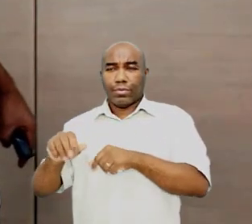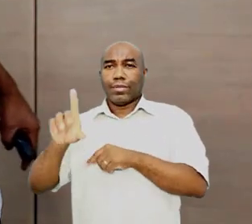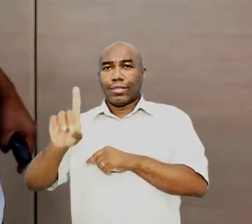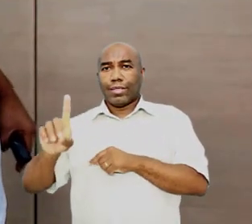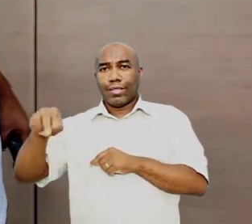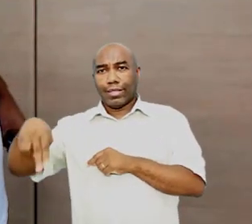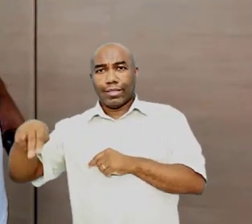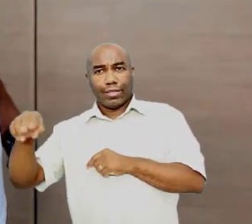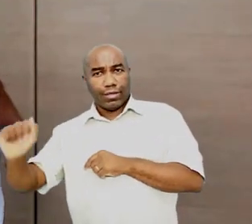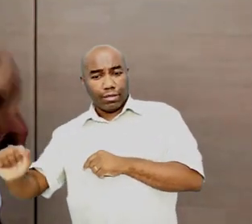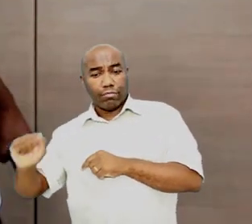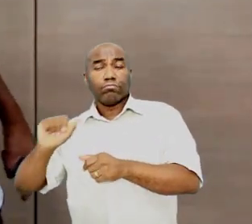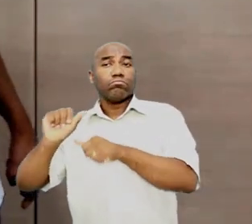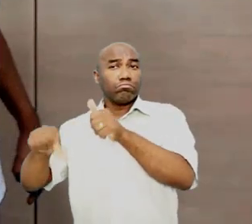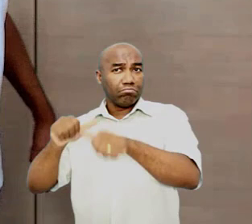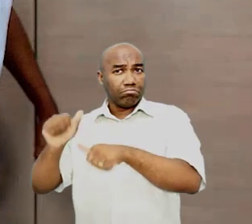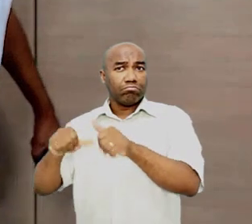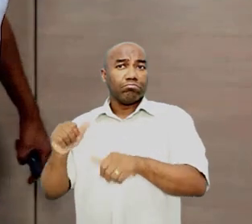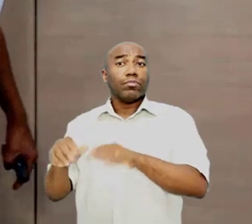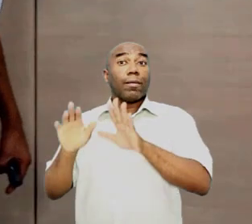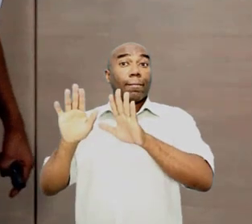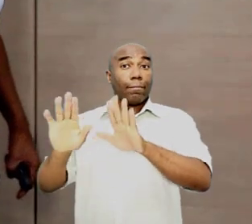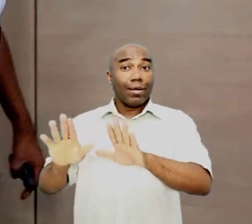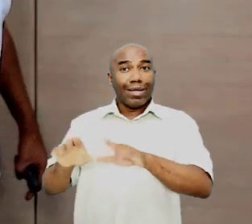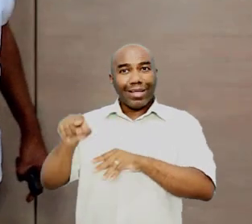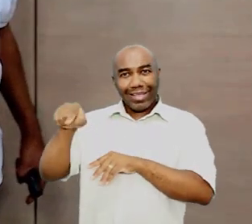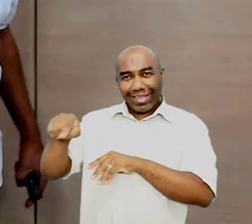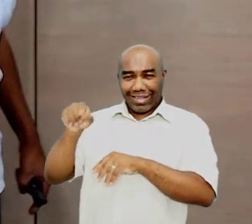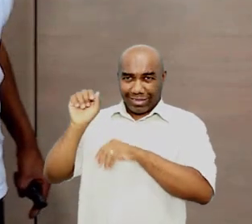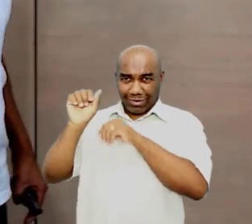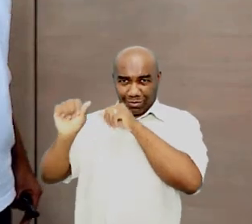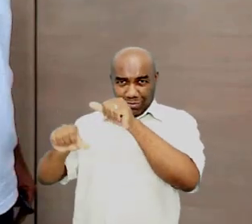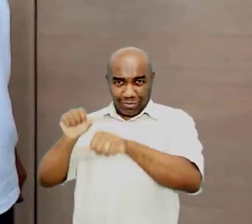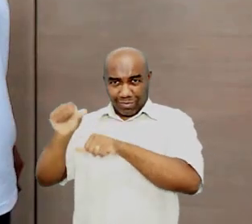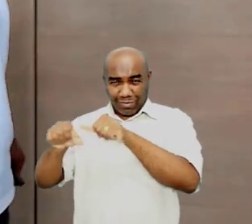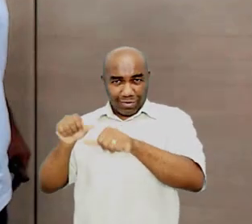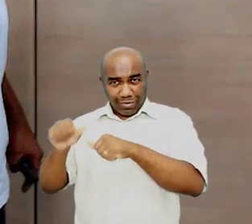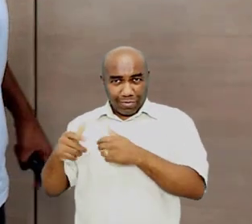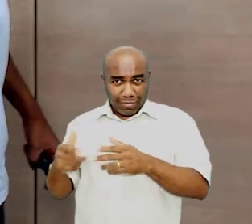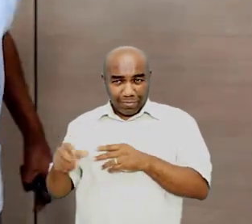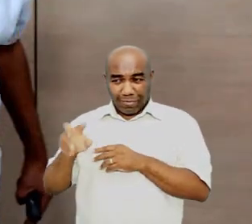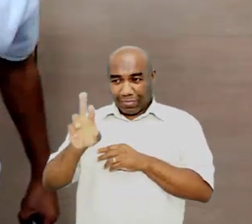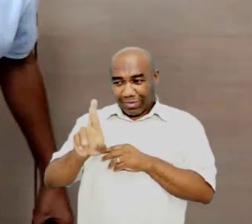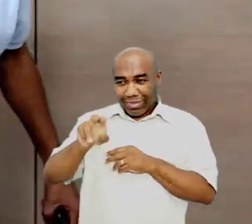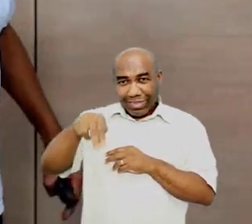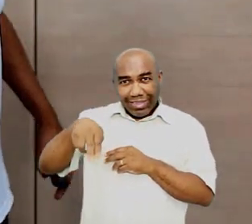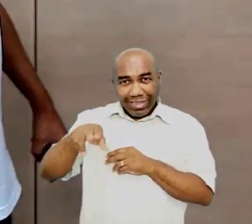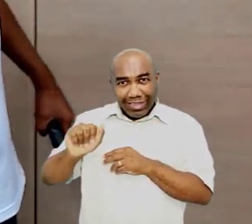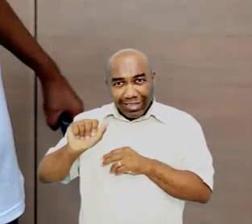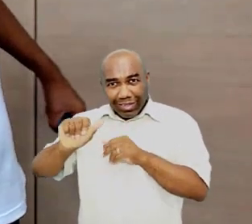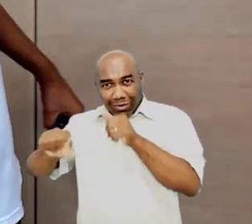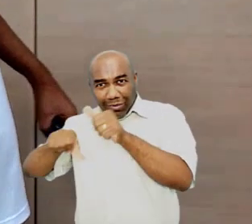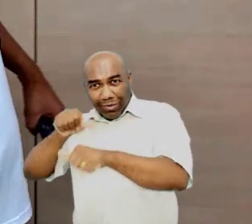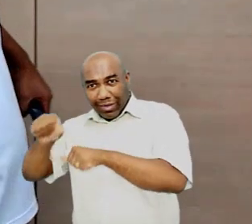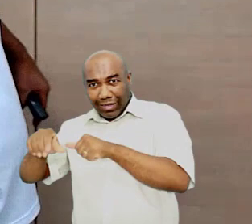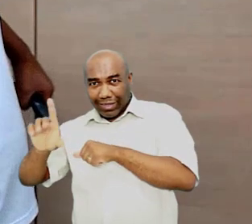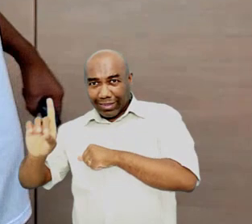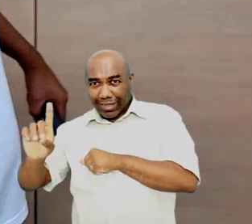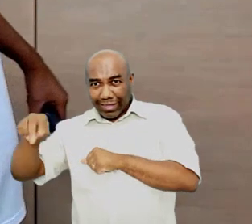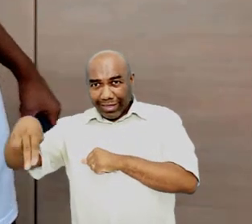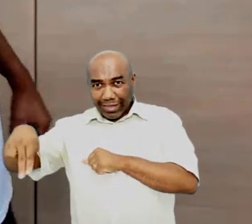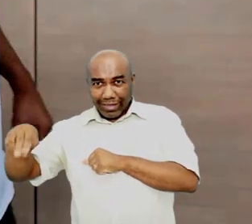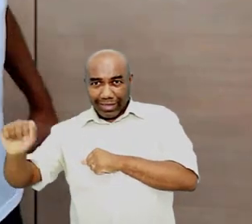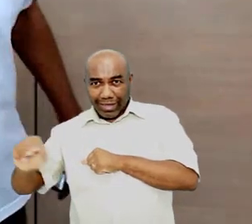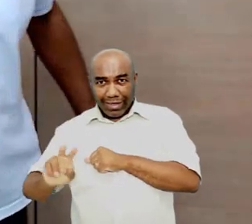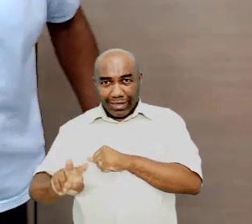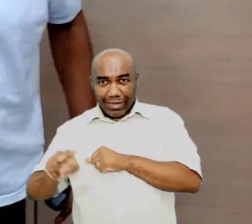DNA, mas para ele ter o RNA transformado em